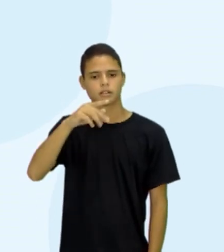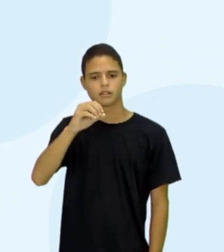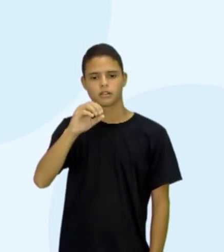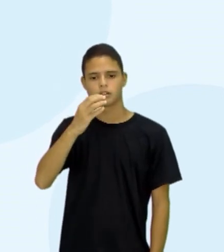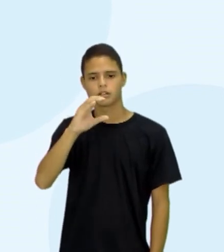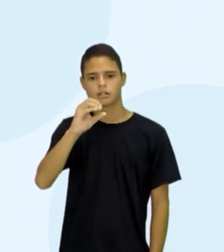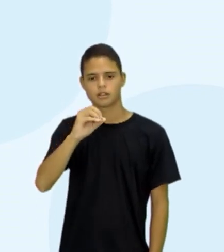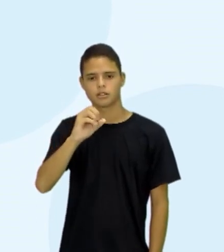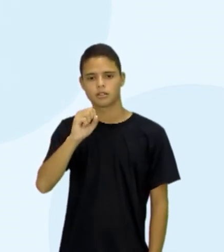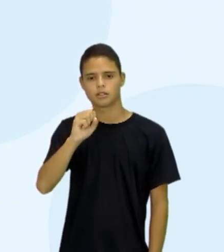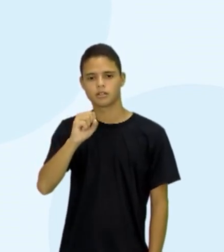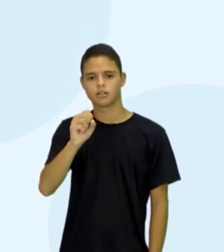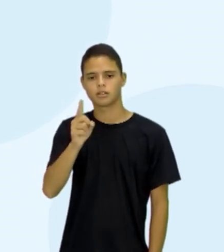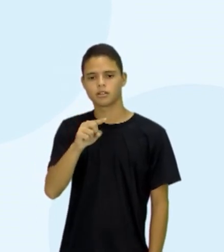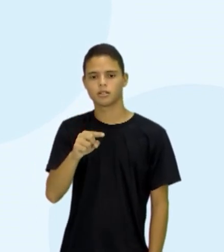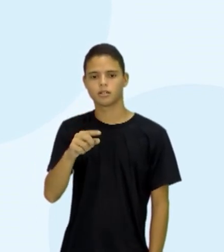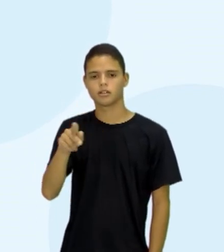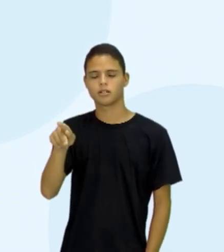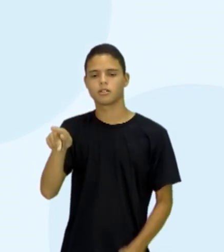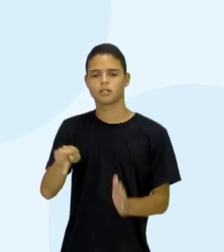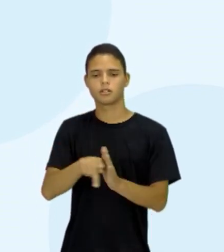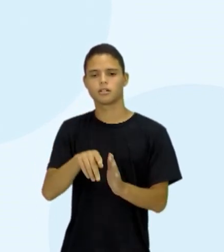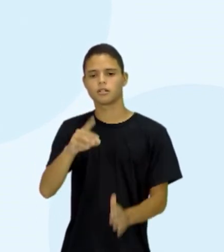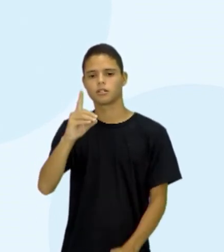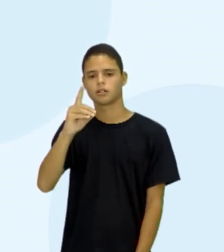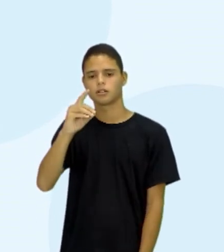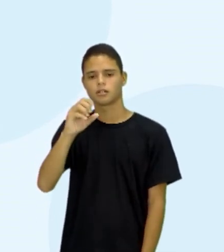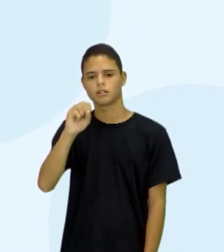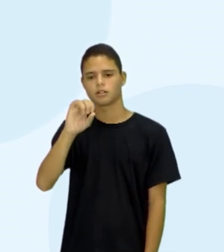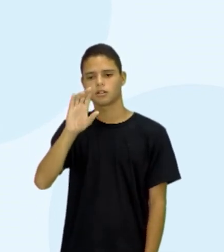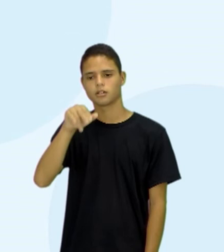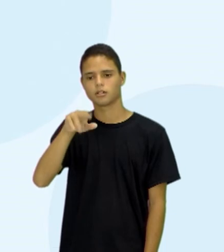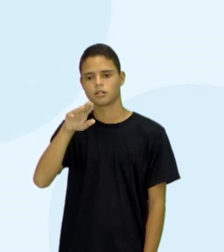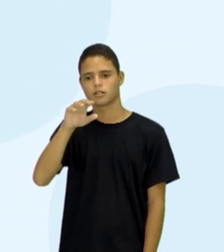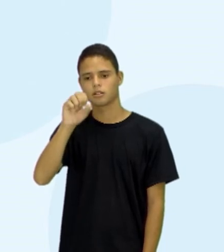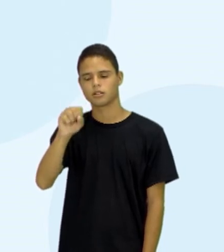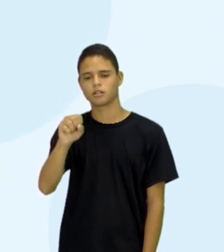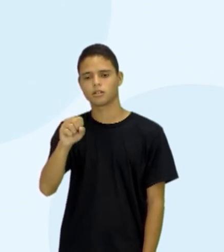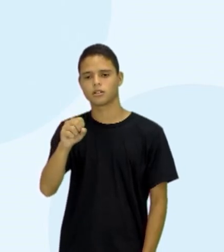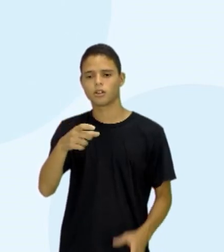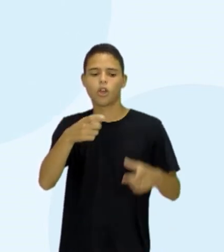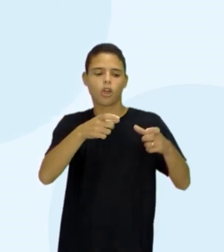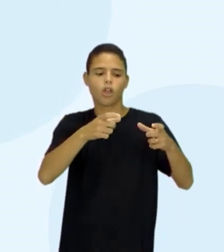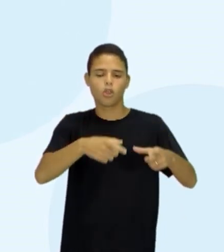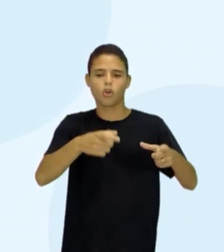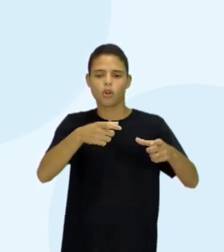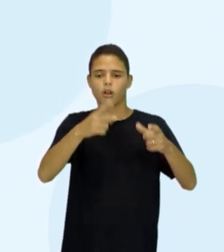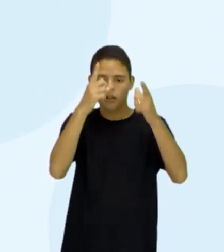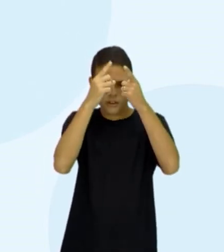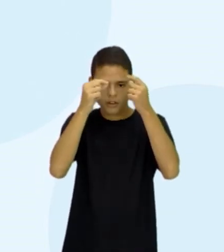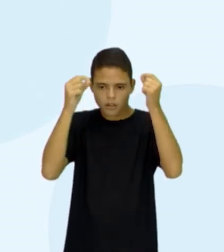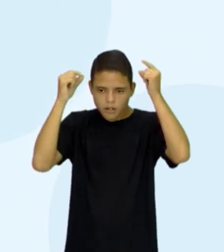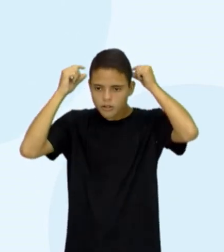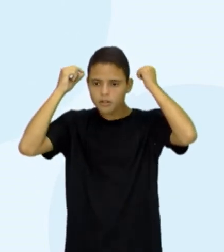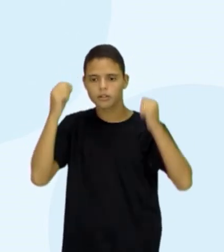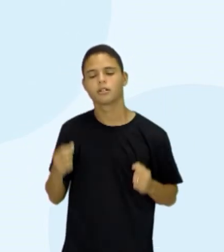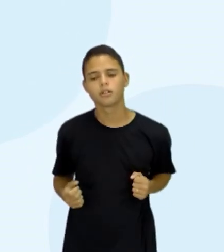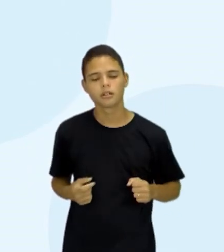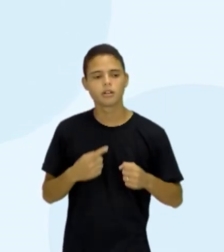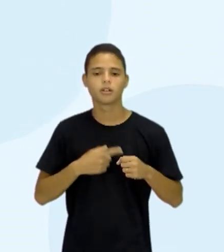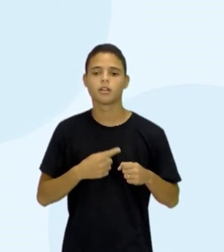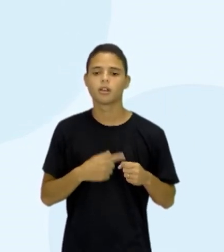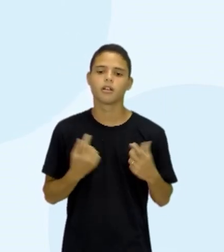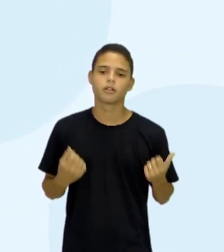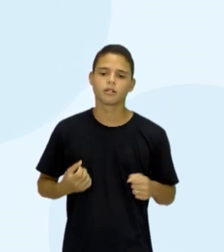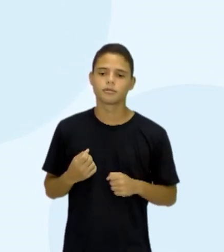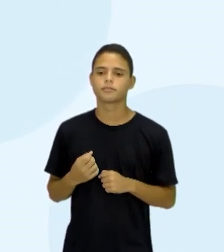que estava em Siene, numa cidade, né? Na Grécia. Há uma certa distância conhecida,